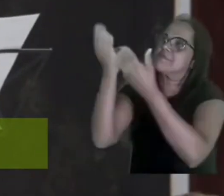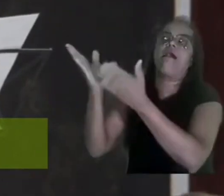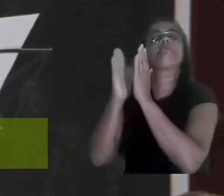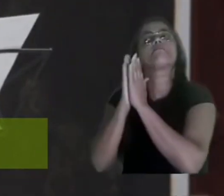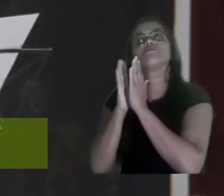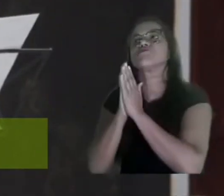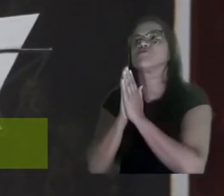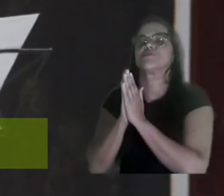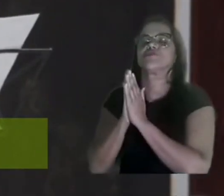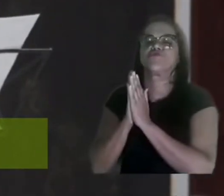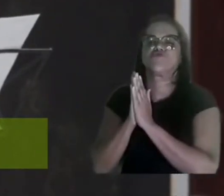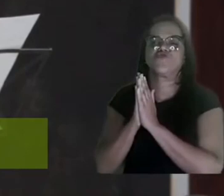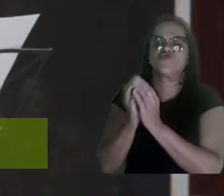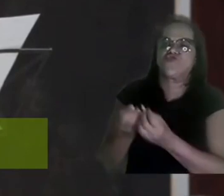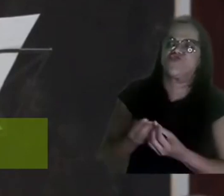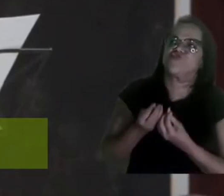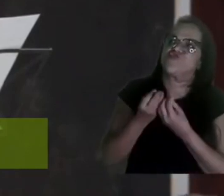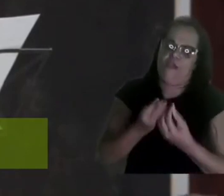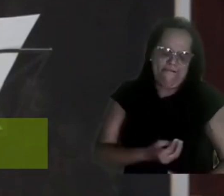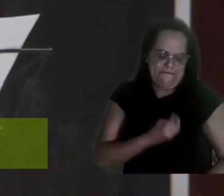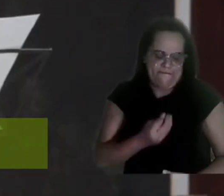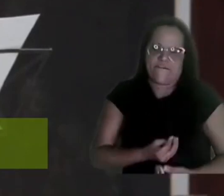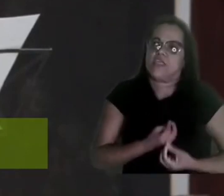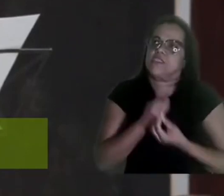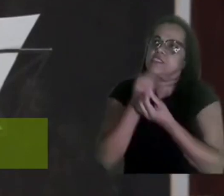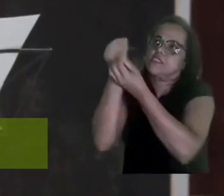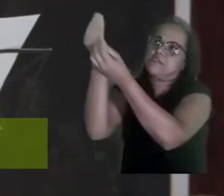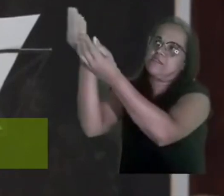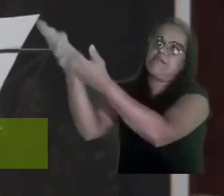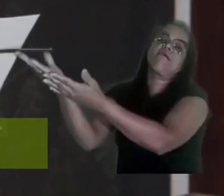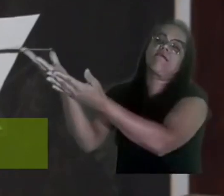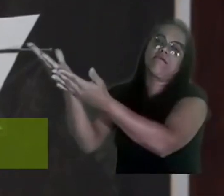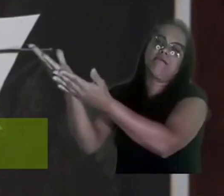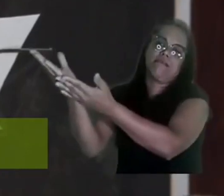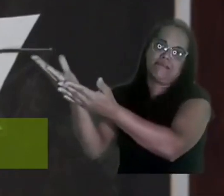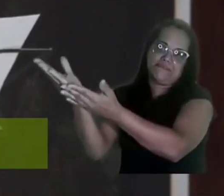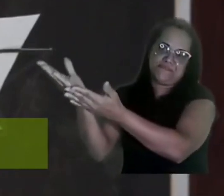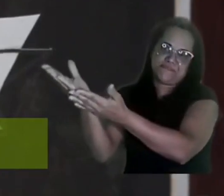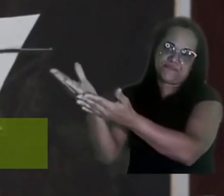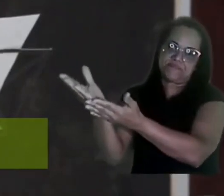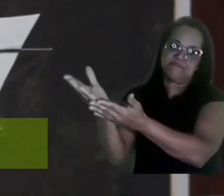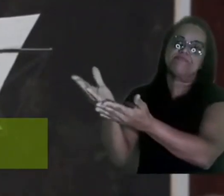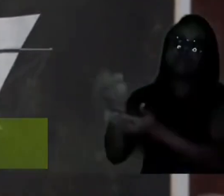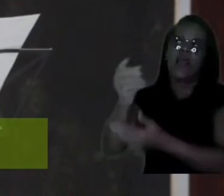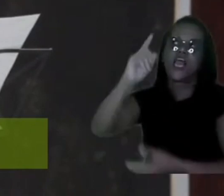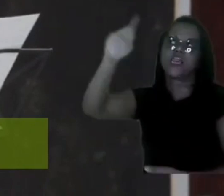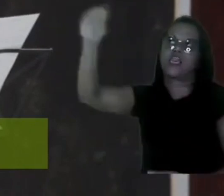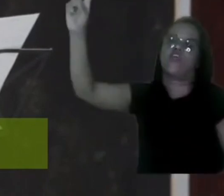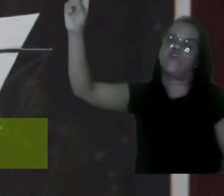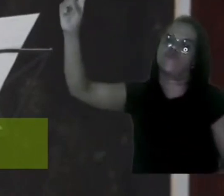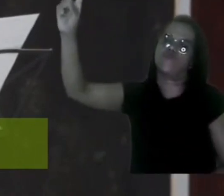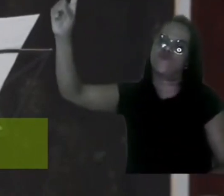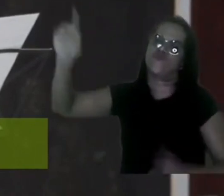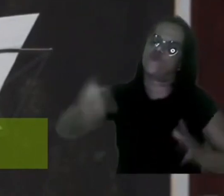orações, entregar minha vida inteira a quem tudo me